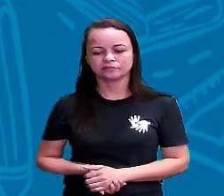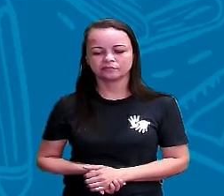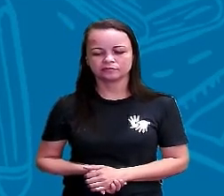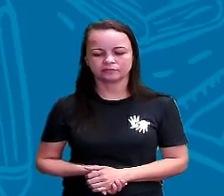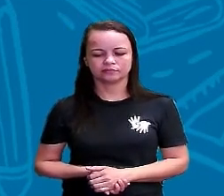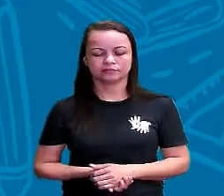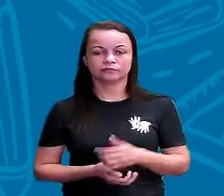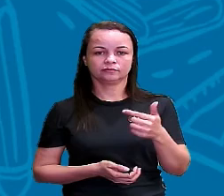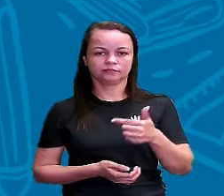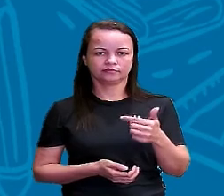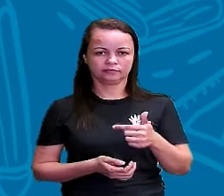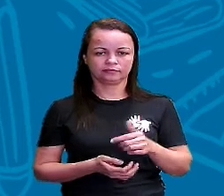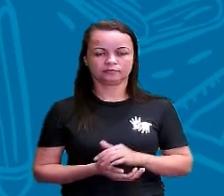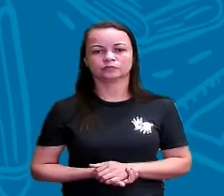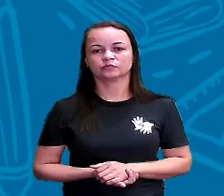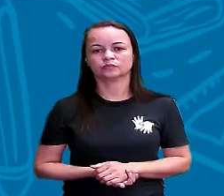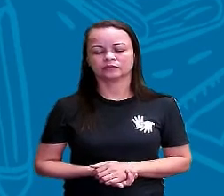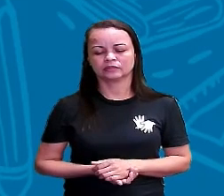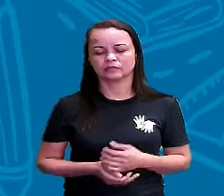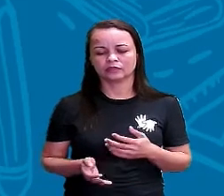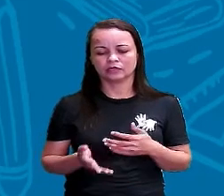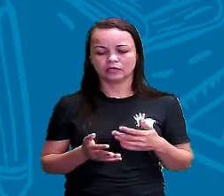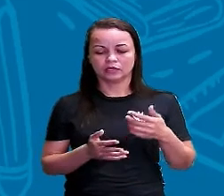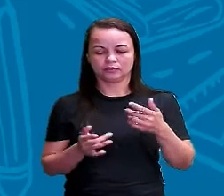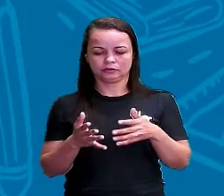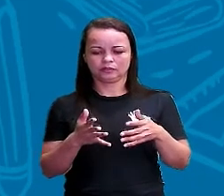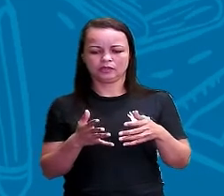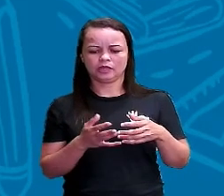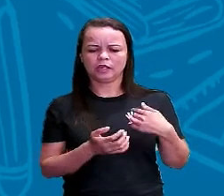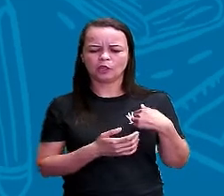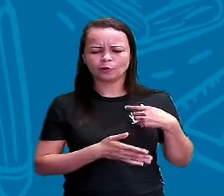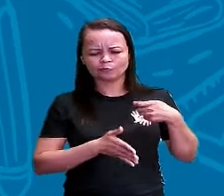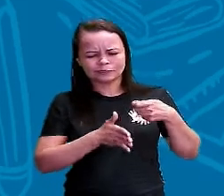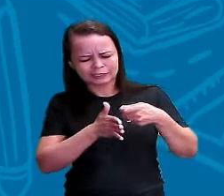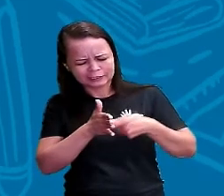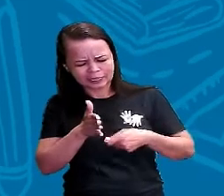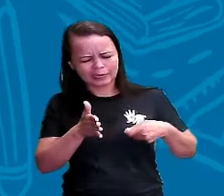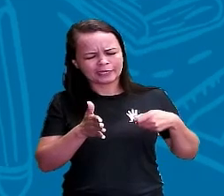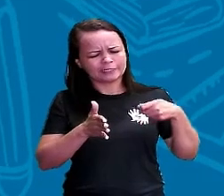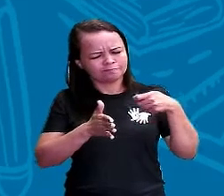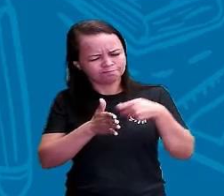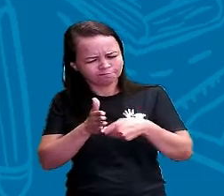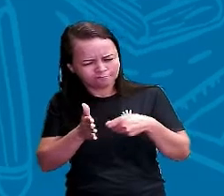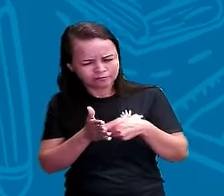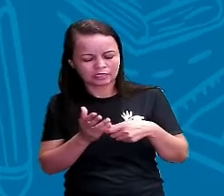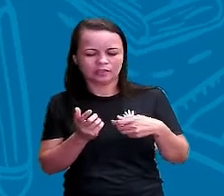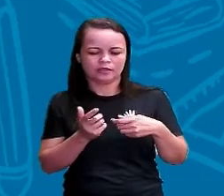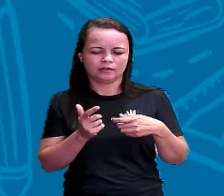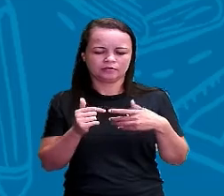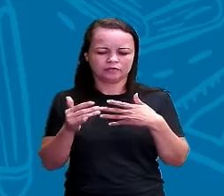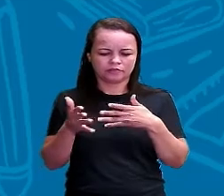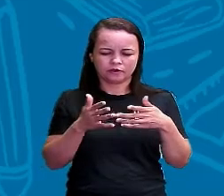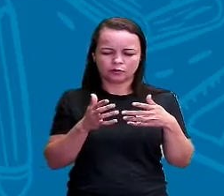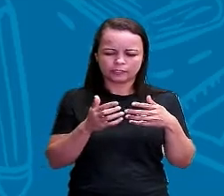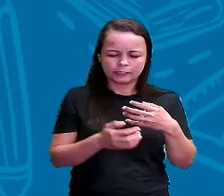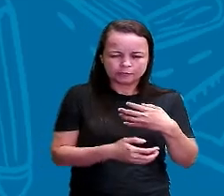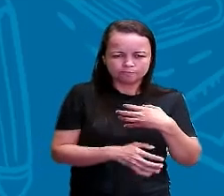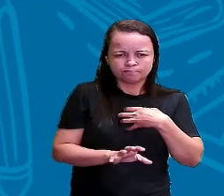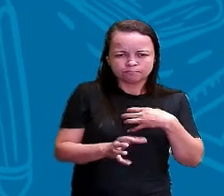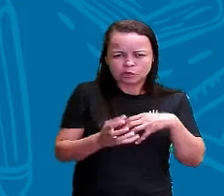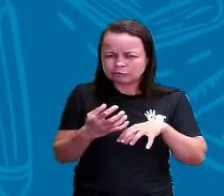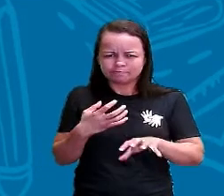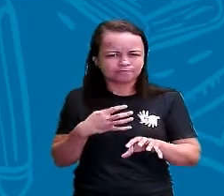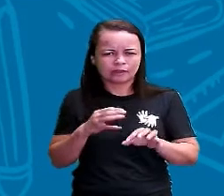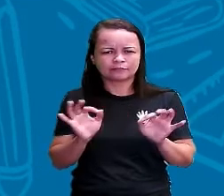Segundo agora, no trecho, eu tentei, revela que o sargento, ele demonstrou antipatia pelo dentinho, ele